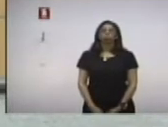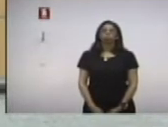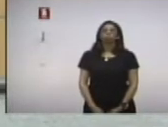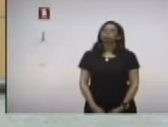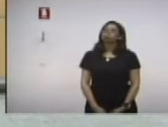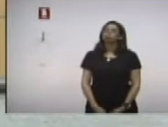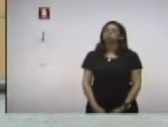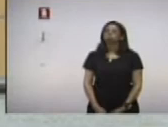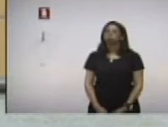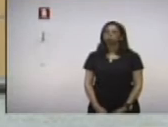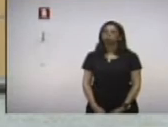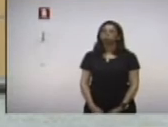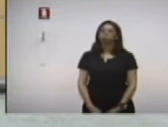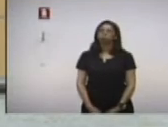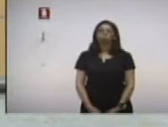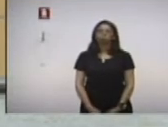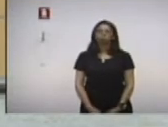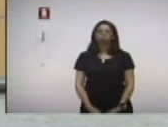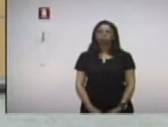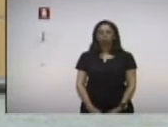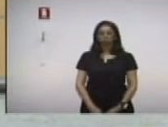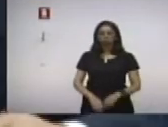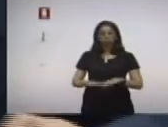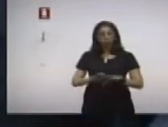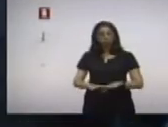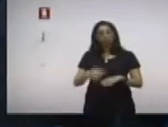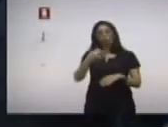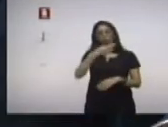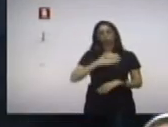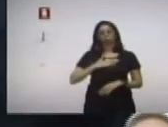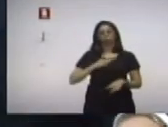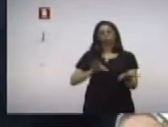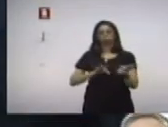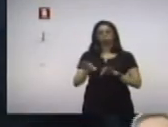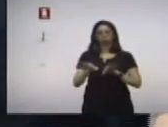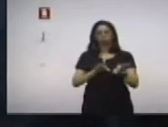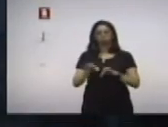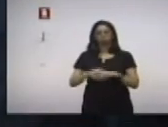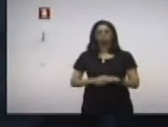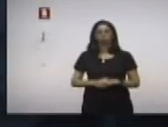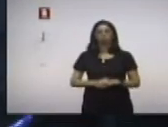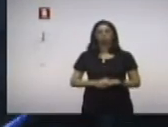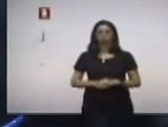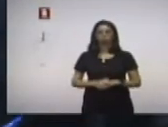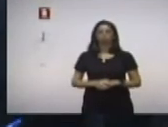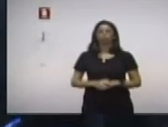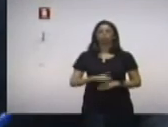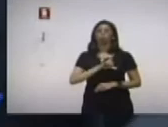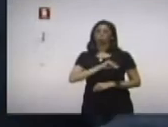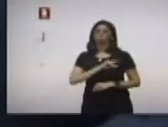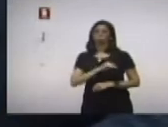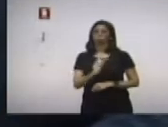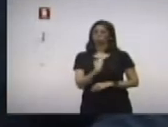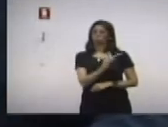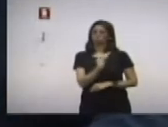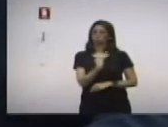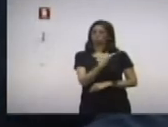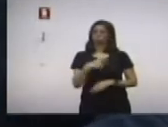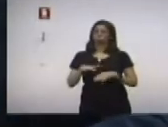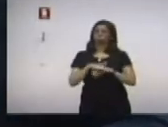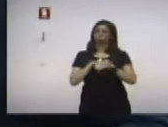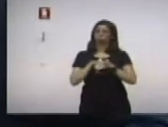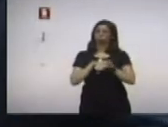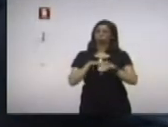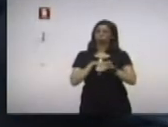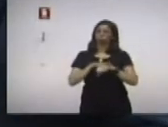o que é relação tem esse projeto aí o meu companheiro que estava gente conversou bastante e apesar